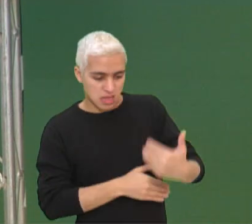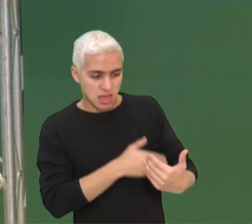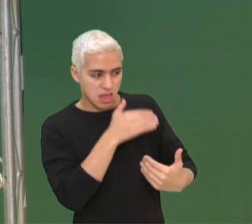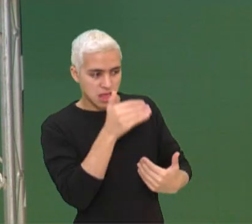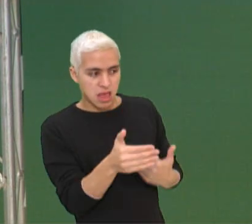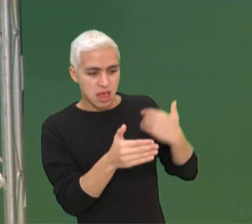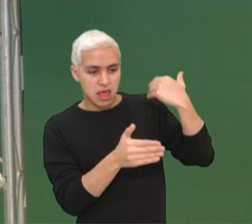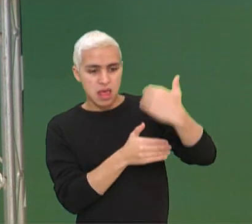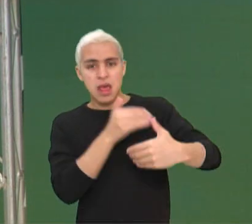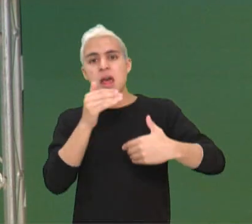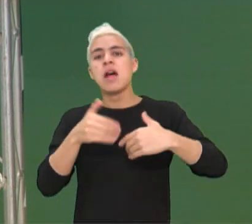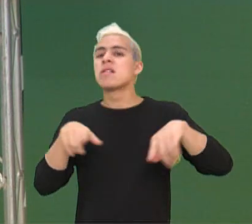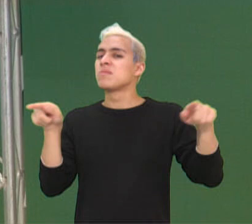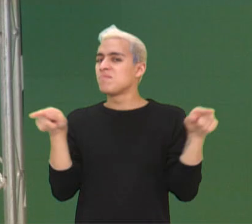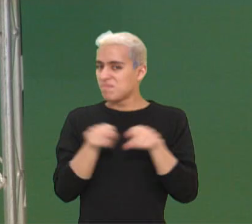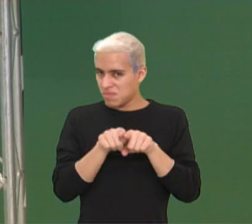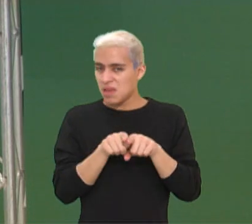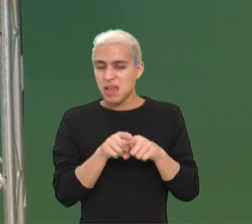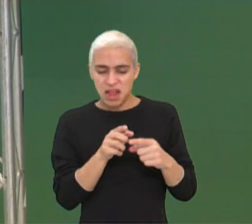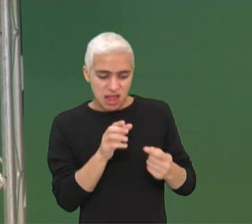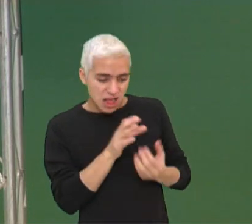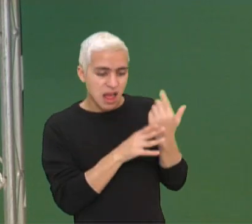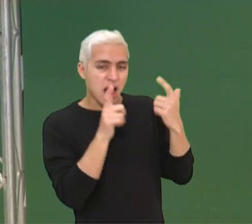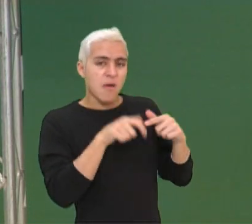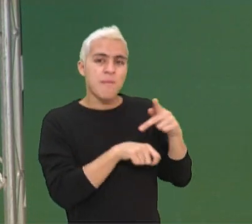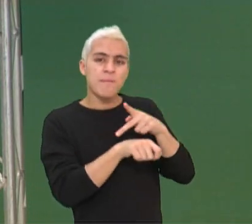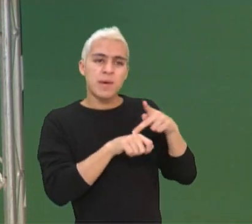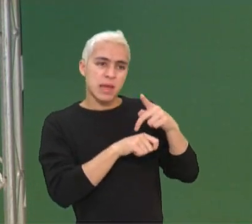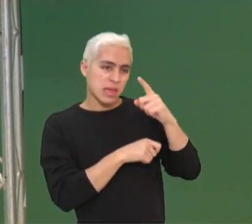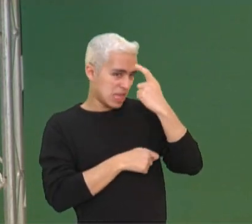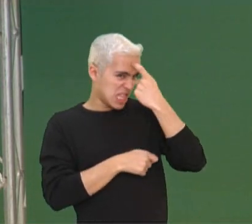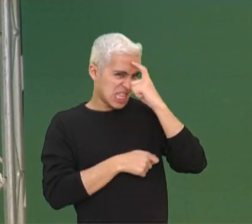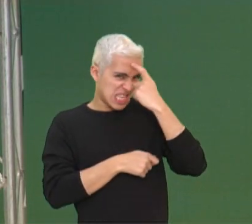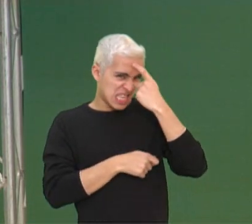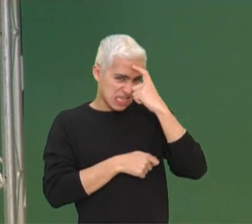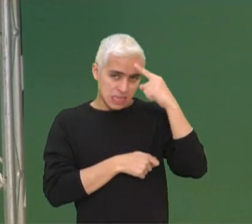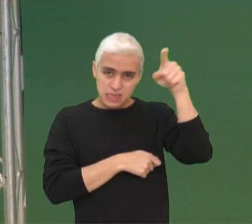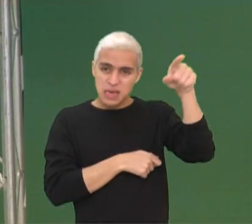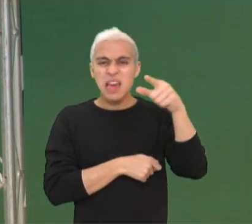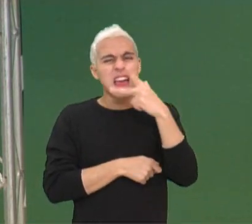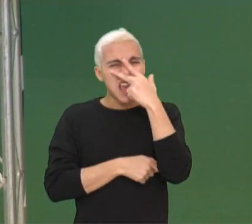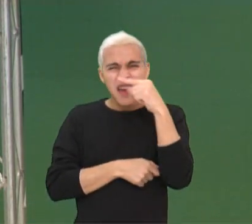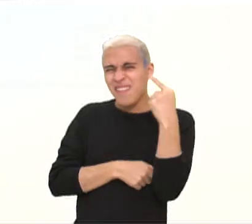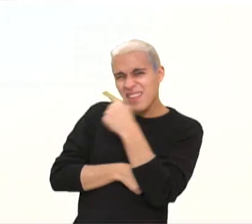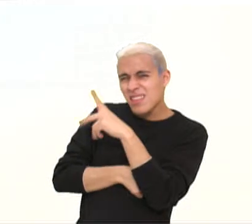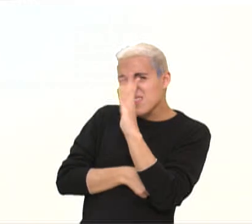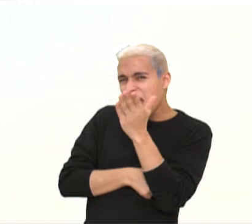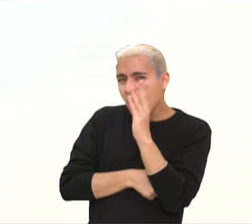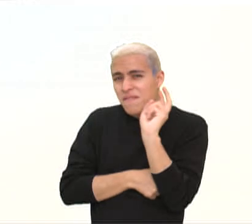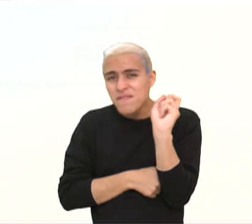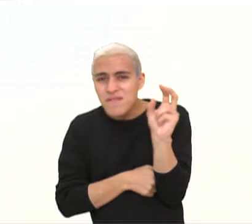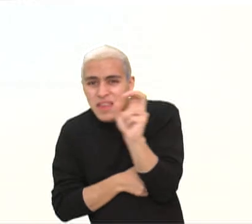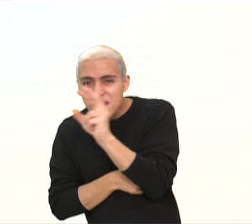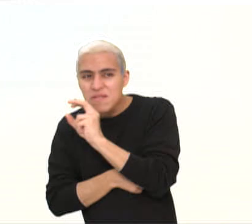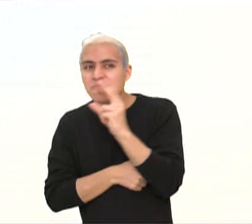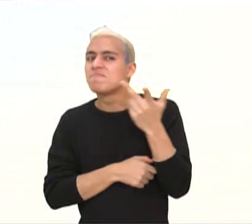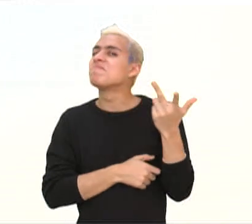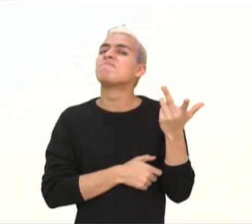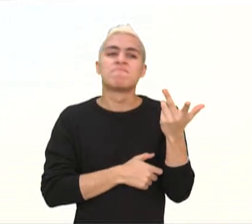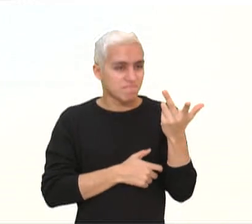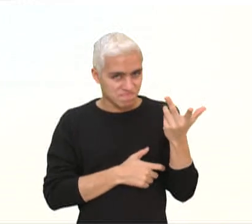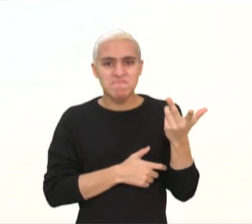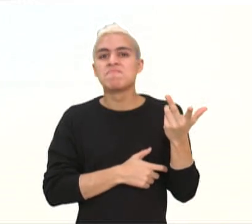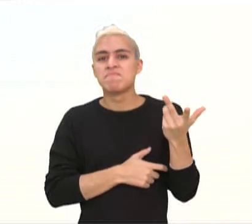ele foi ganhando evolução também, né? Foi criado lá na Índia. Né? Olha lá. Provavelmente você já viu esse jogo, né? Aí